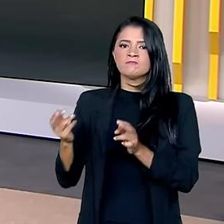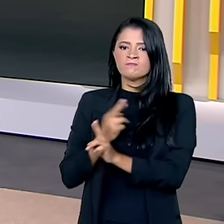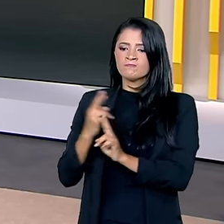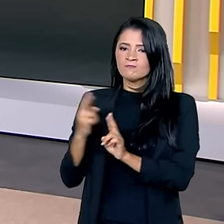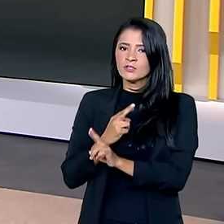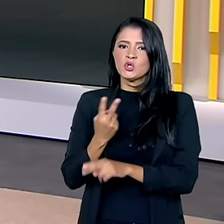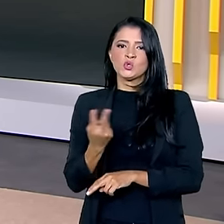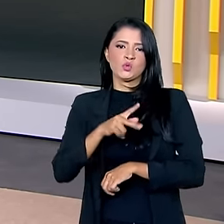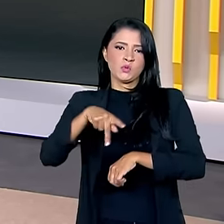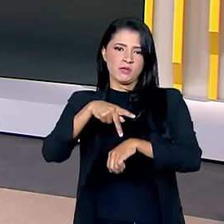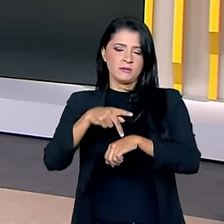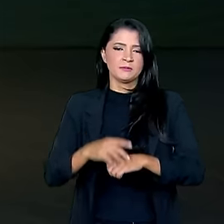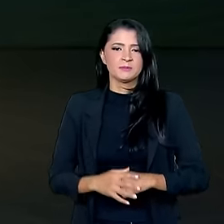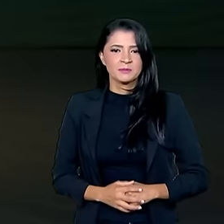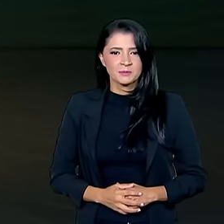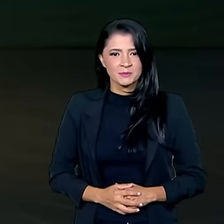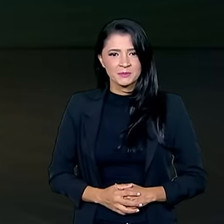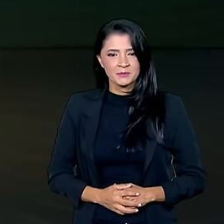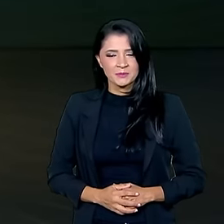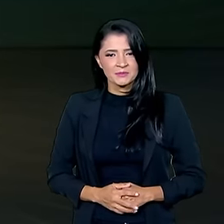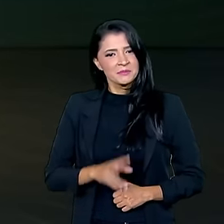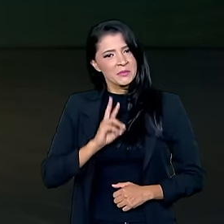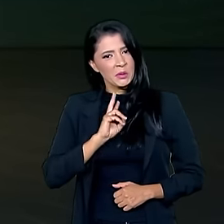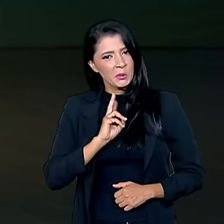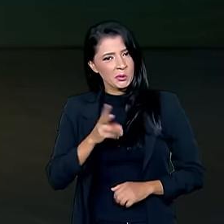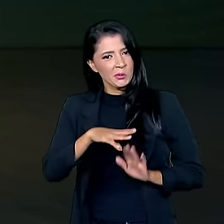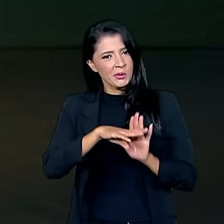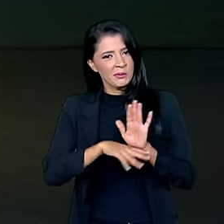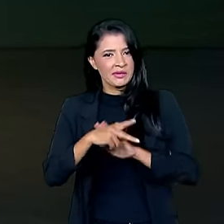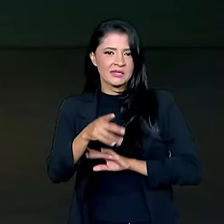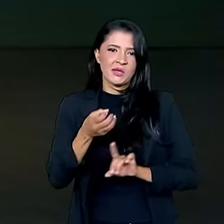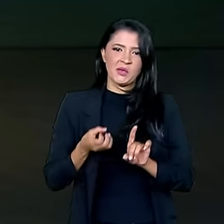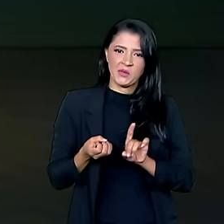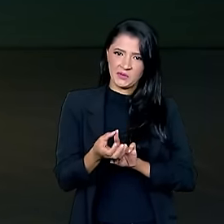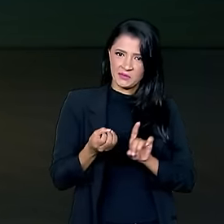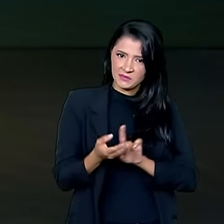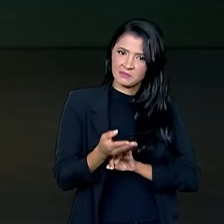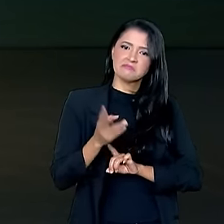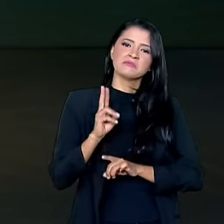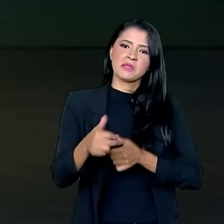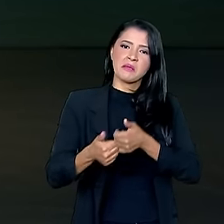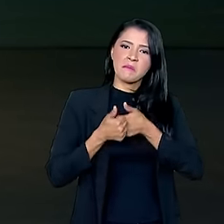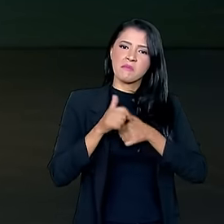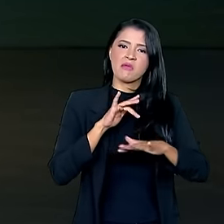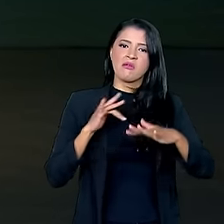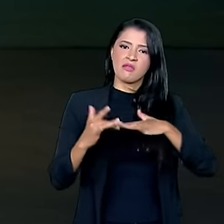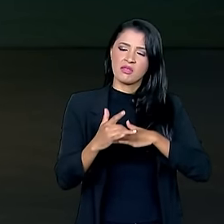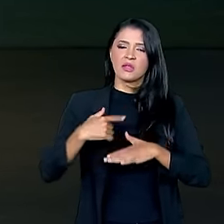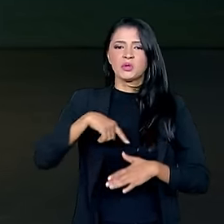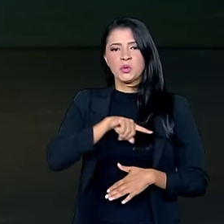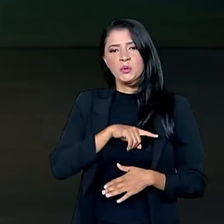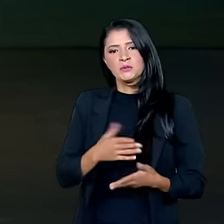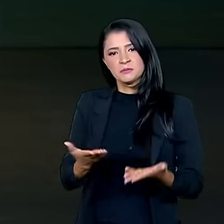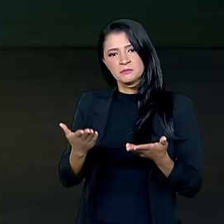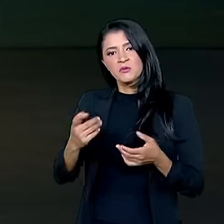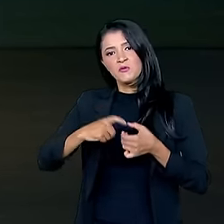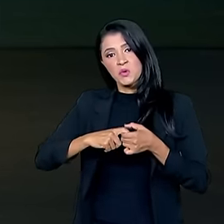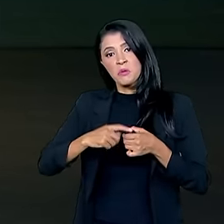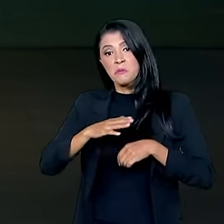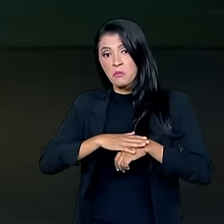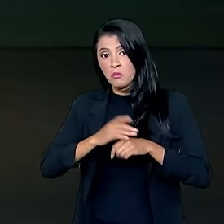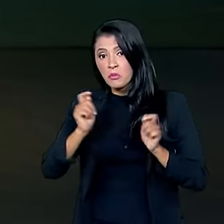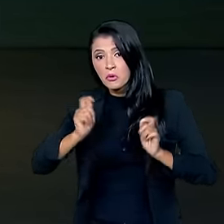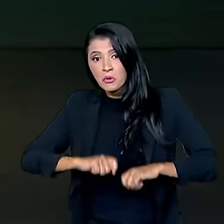relações entre os países. Continue com a programação do canal Gov e siga também as nossas redes sociais. Voltamos a